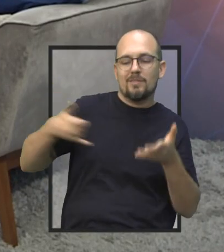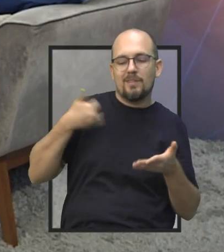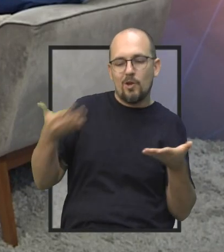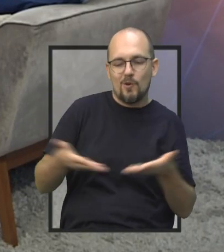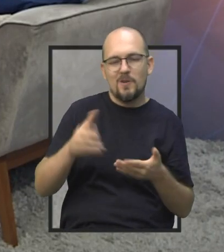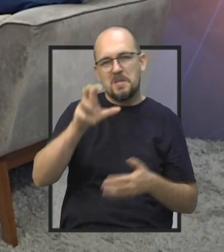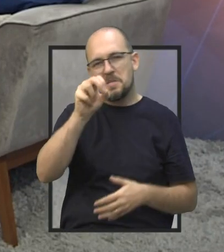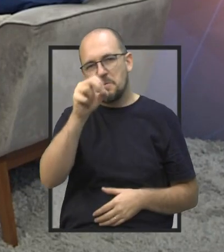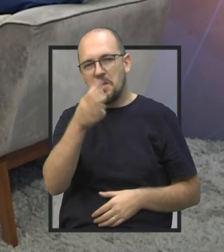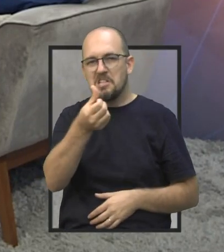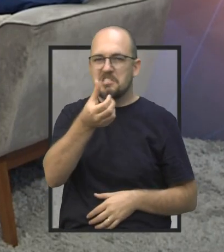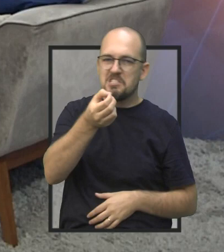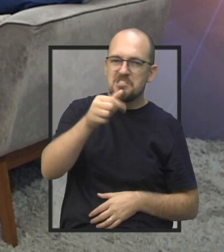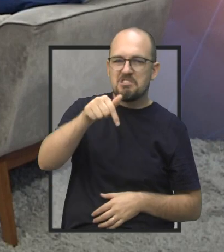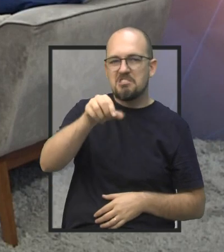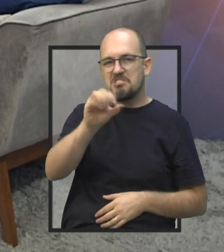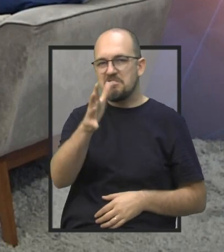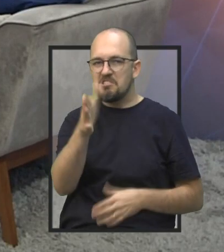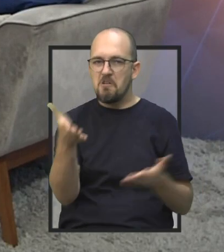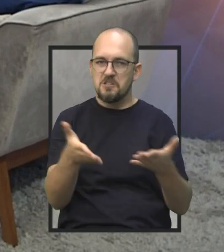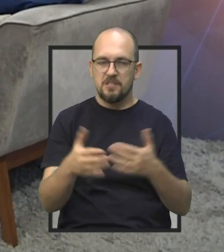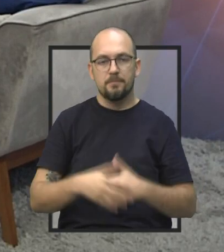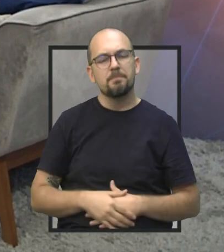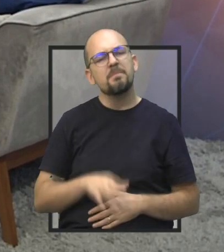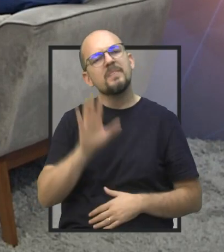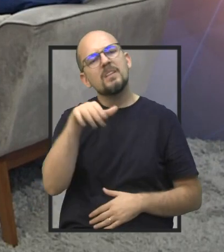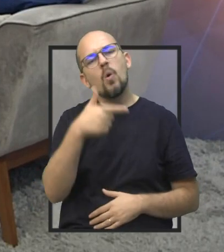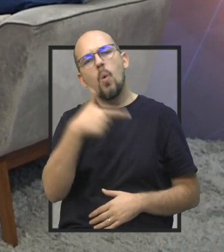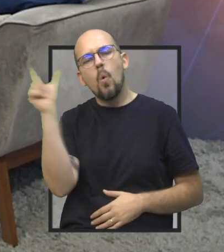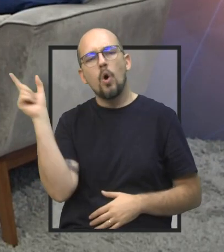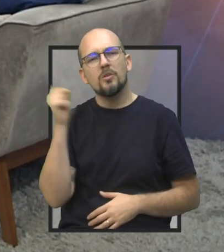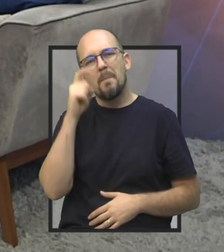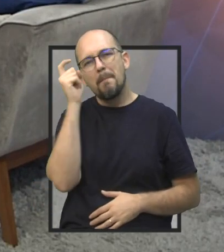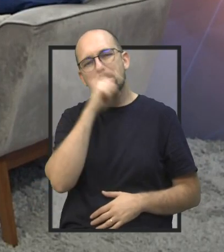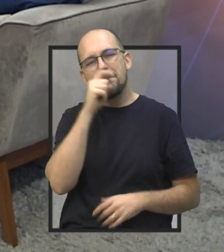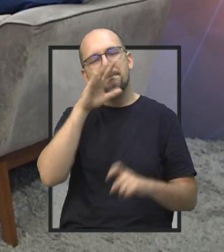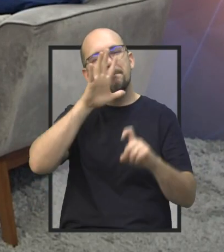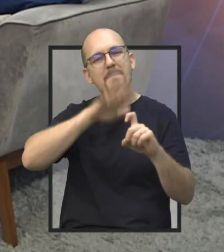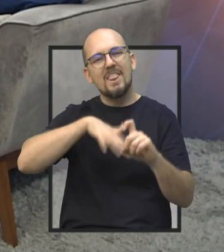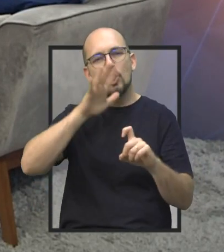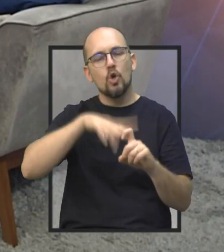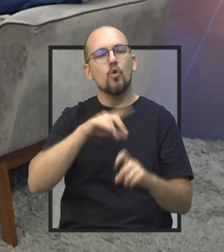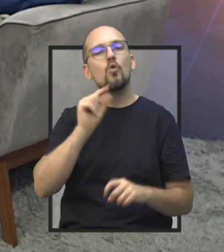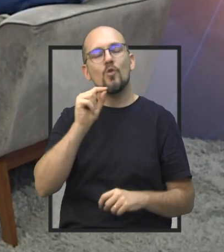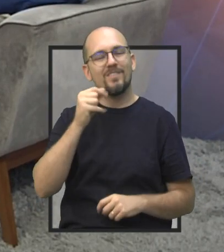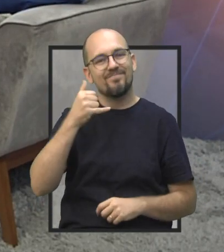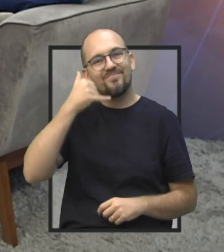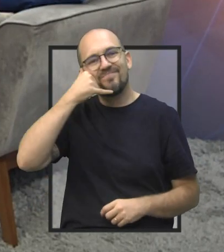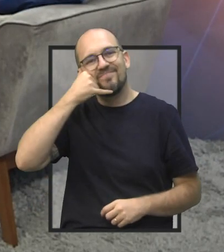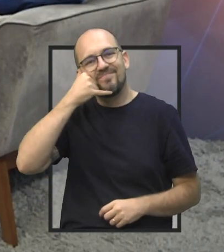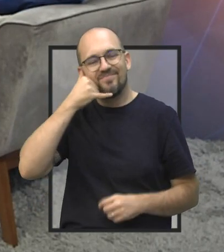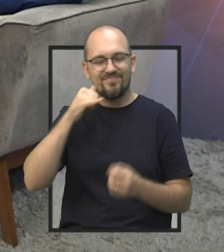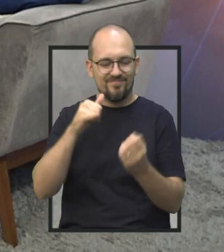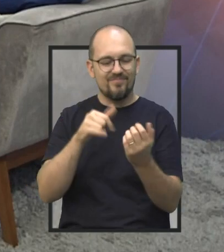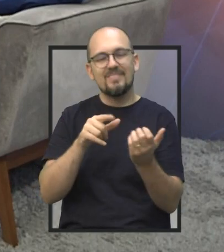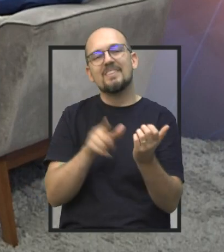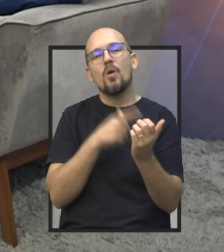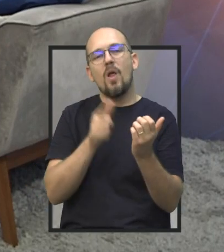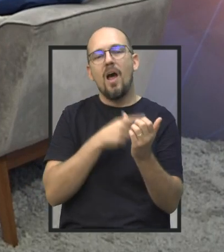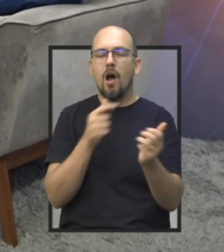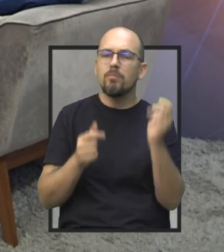outro mito, né, que as pessoas falam, o uso de celular. Hoje em dia é até importante a gente